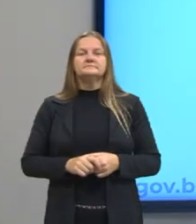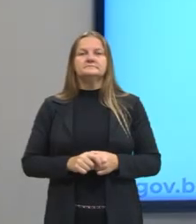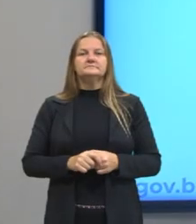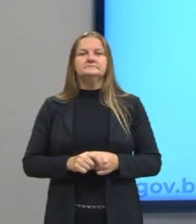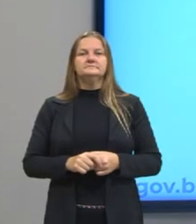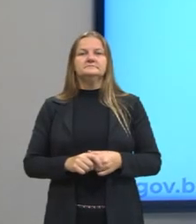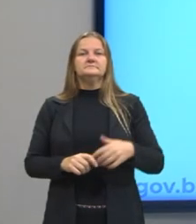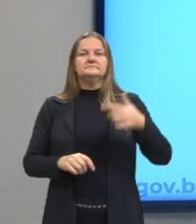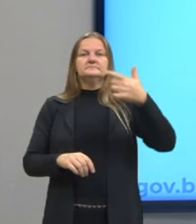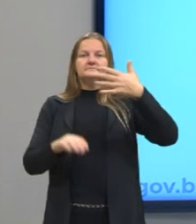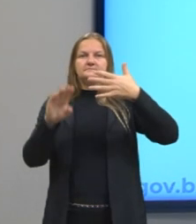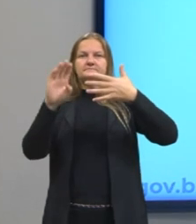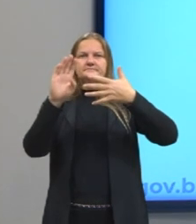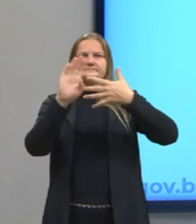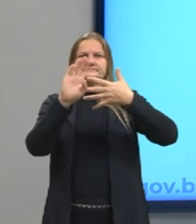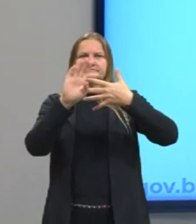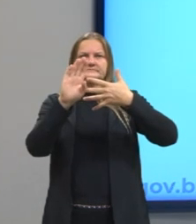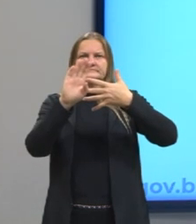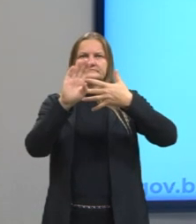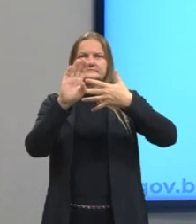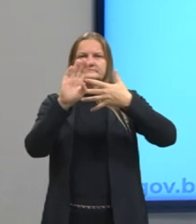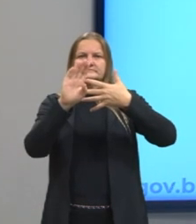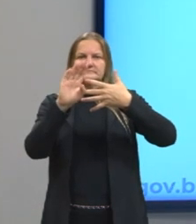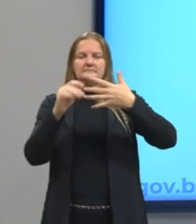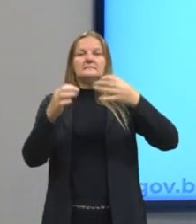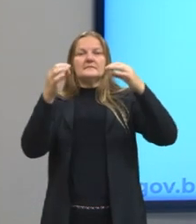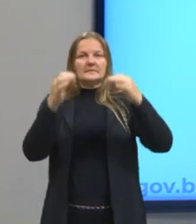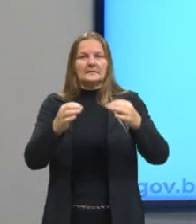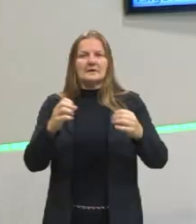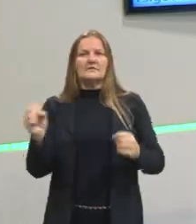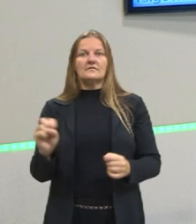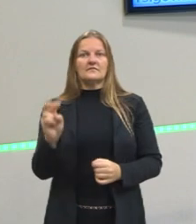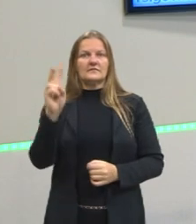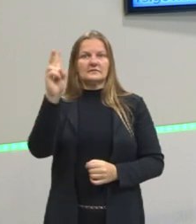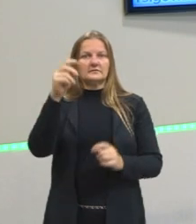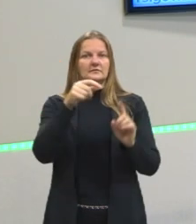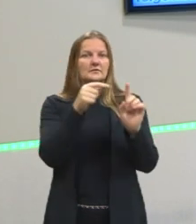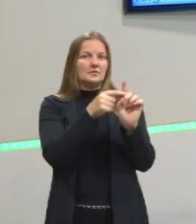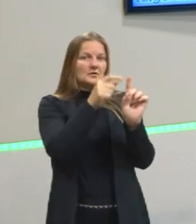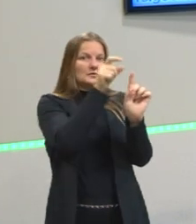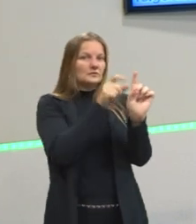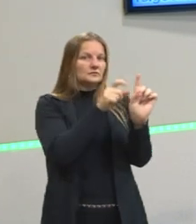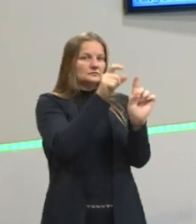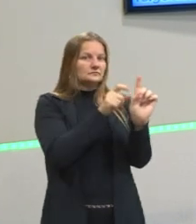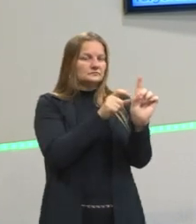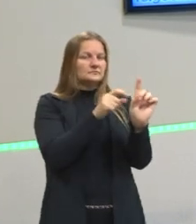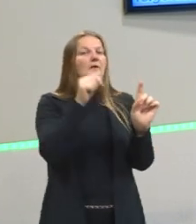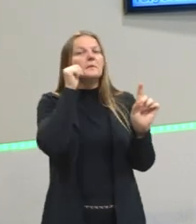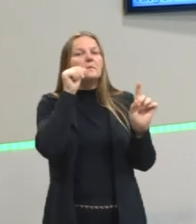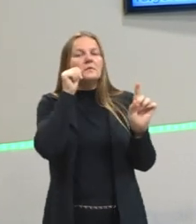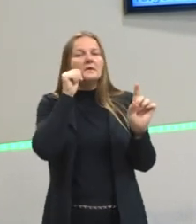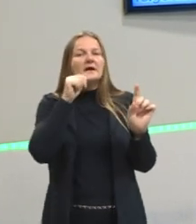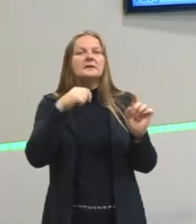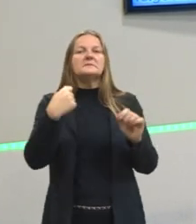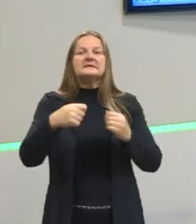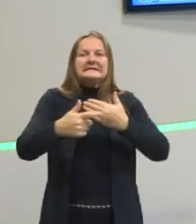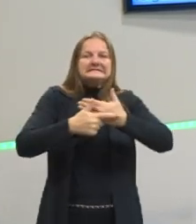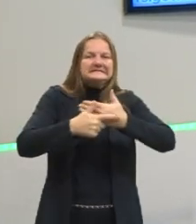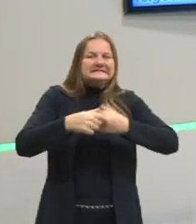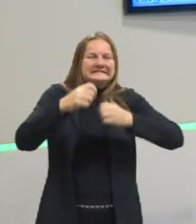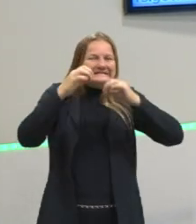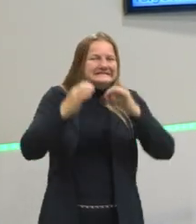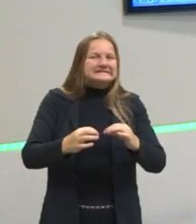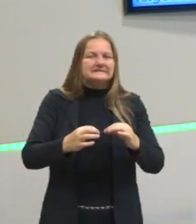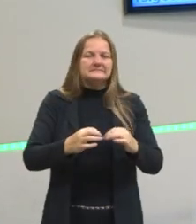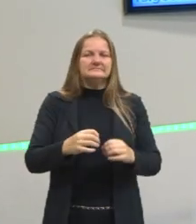que realizam todas as tarefas domésticas segundo Susan é uma mulher para ser mulher